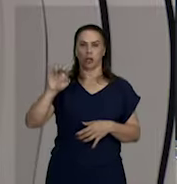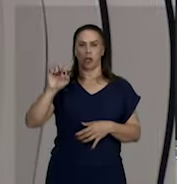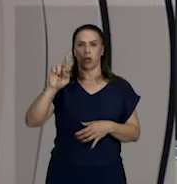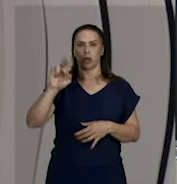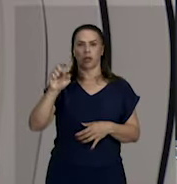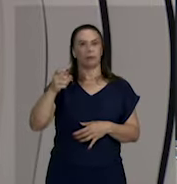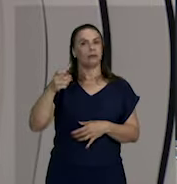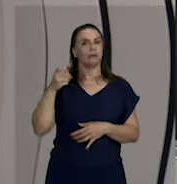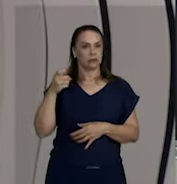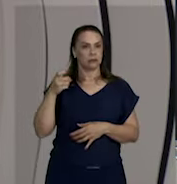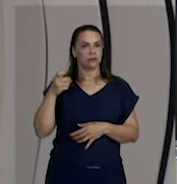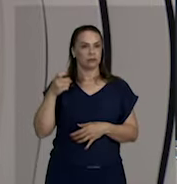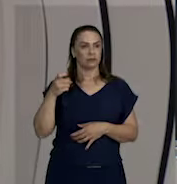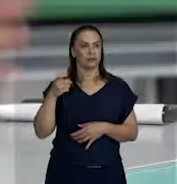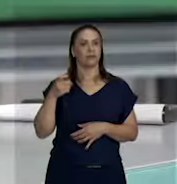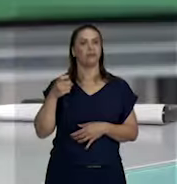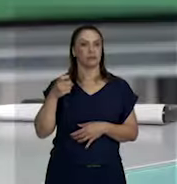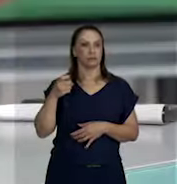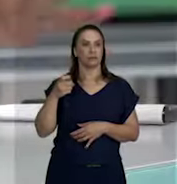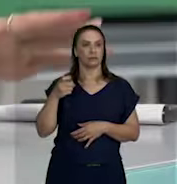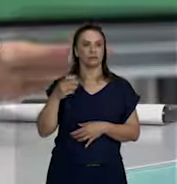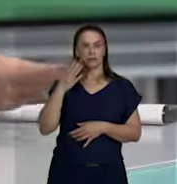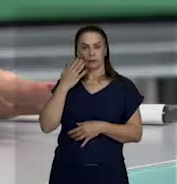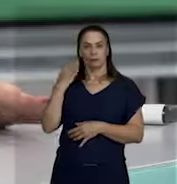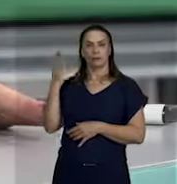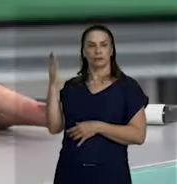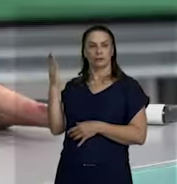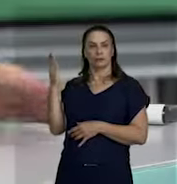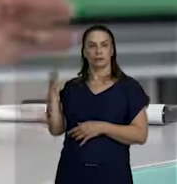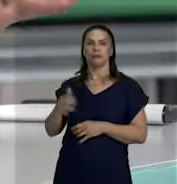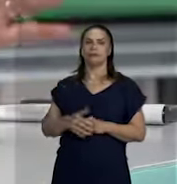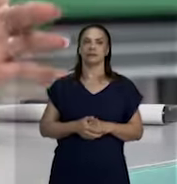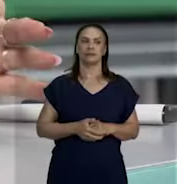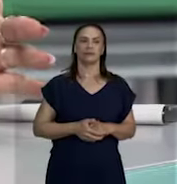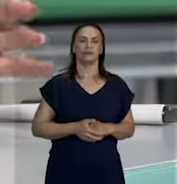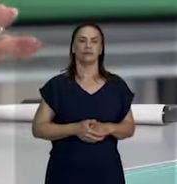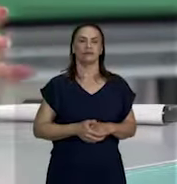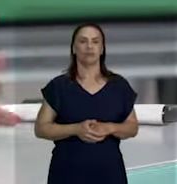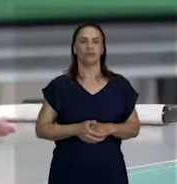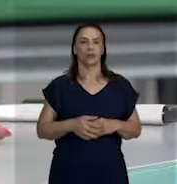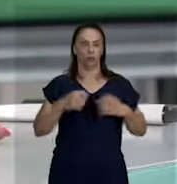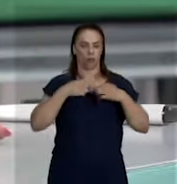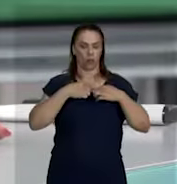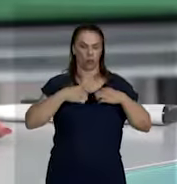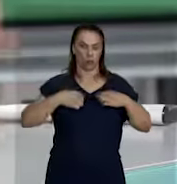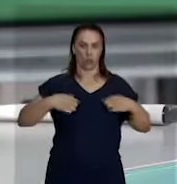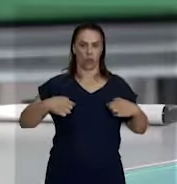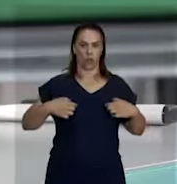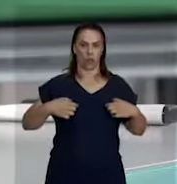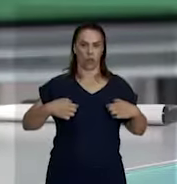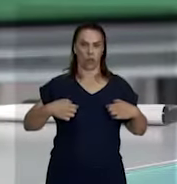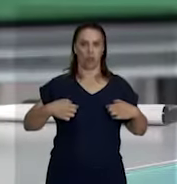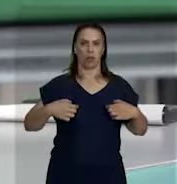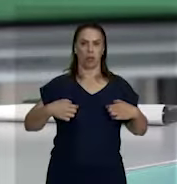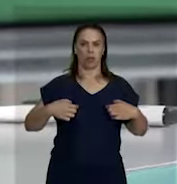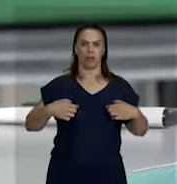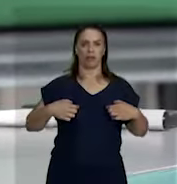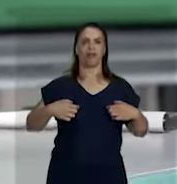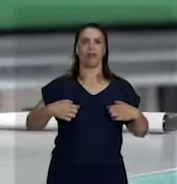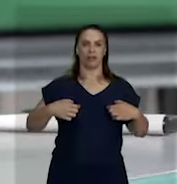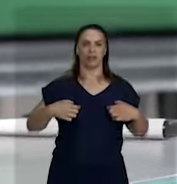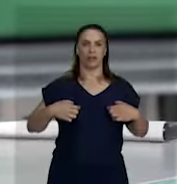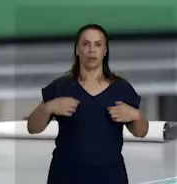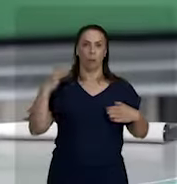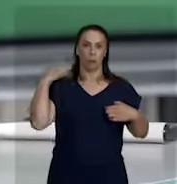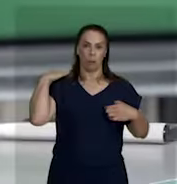região do nariz. Então, aqui nós temos caixa torácica com os 2 pulmões e aqui embaixo, ó,